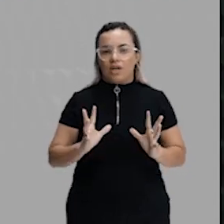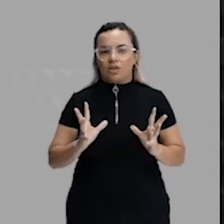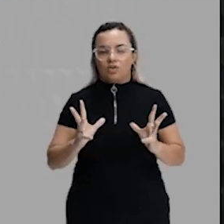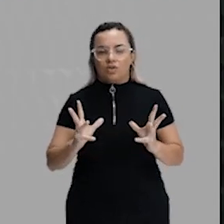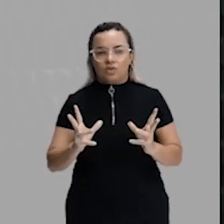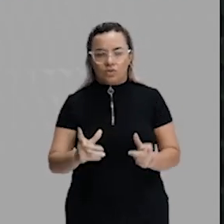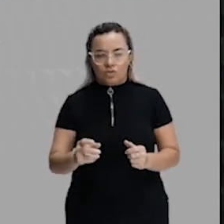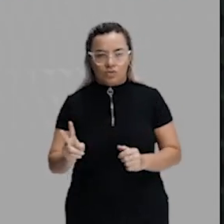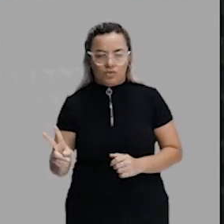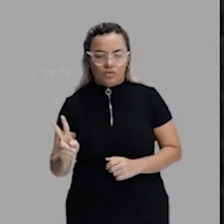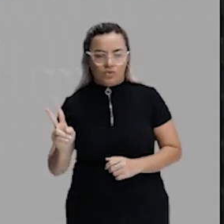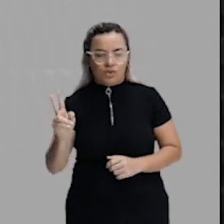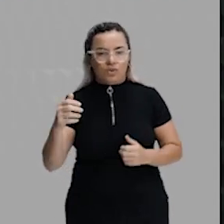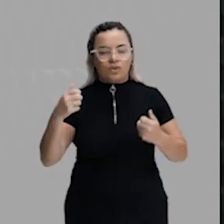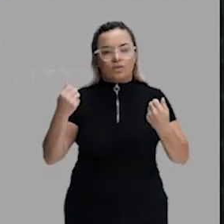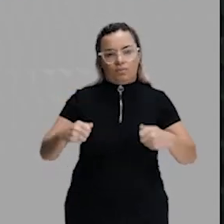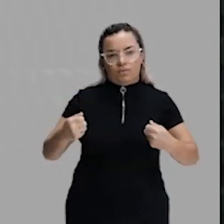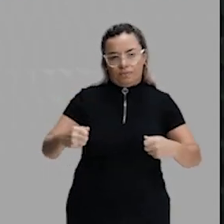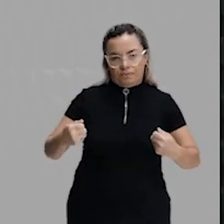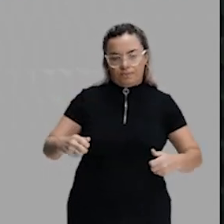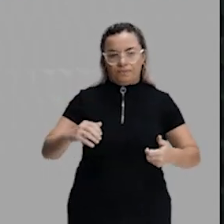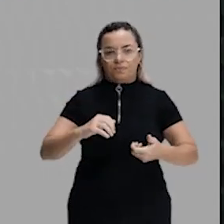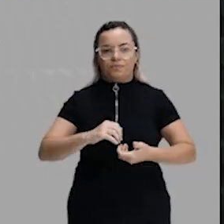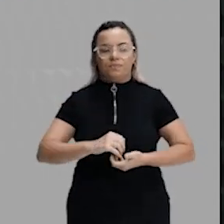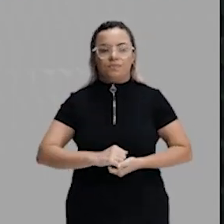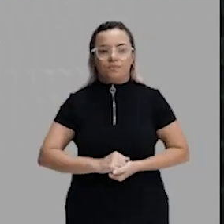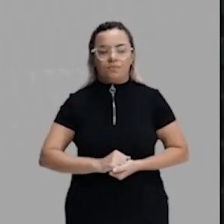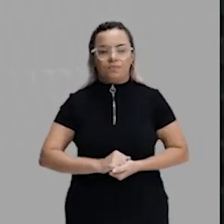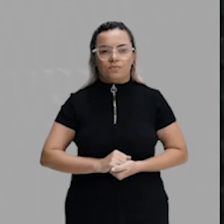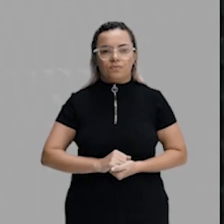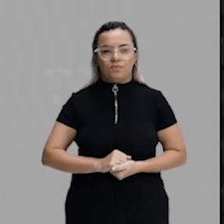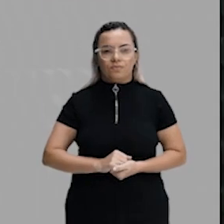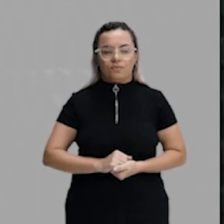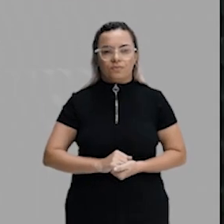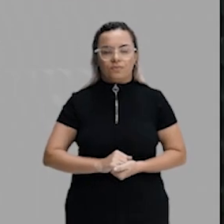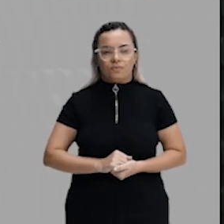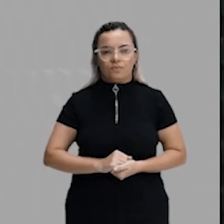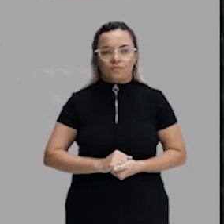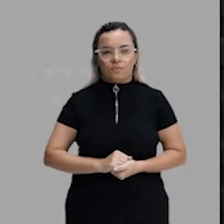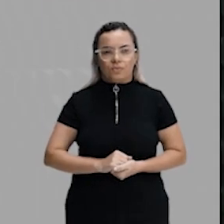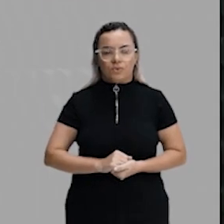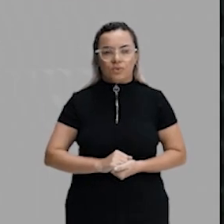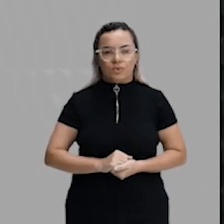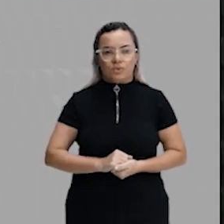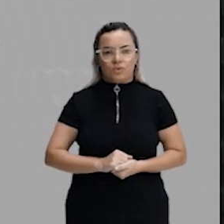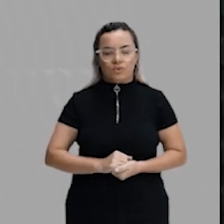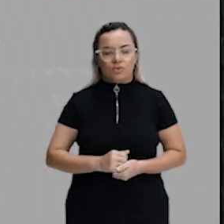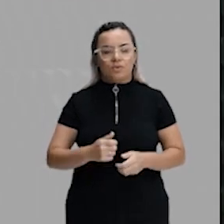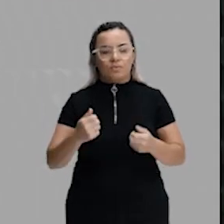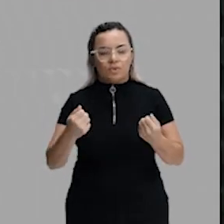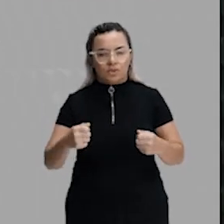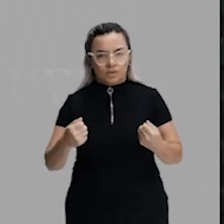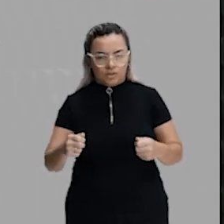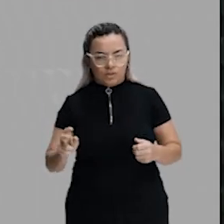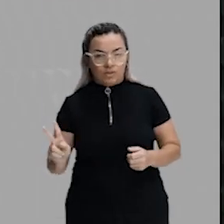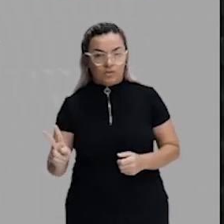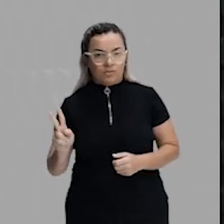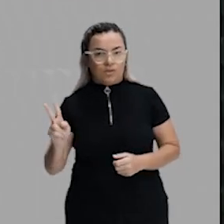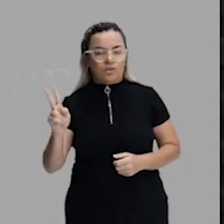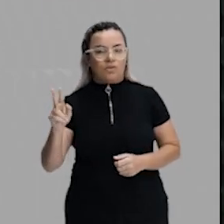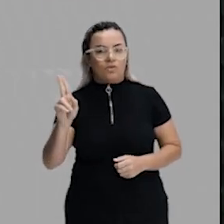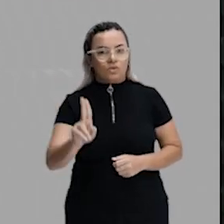pontuais, certo? Então, quando for preciso esses valores,